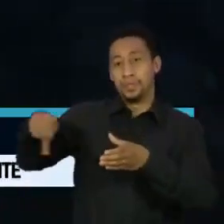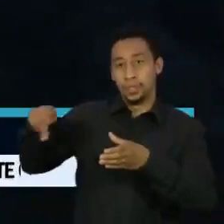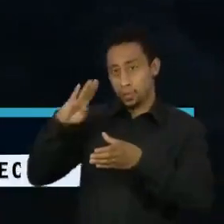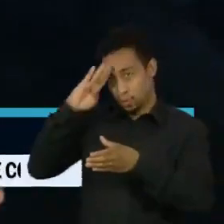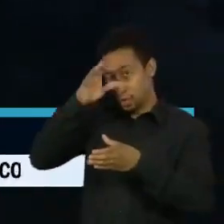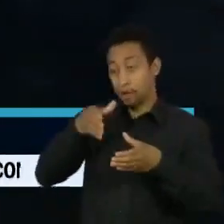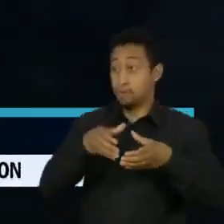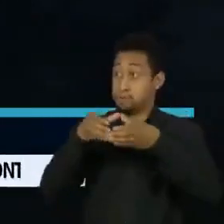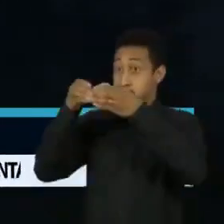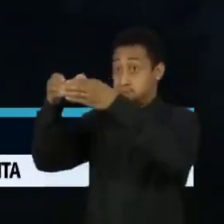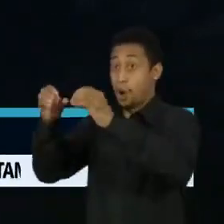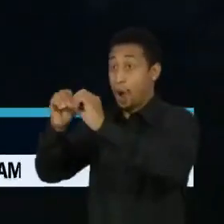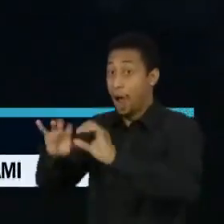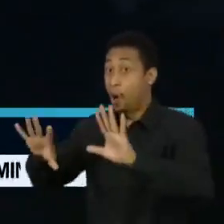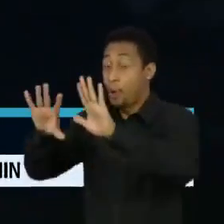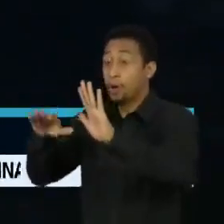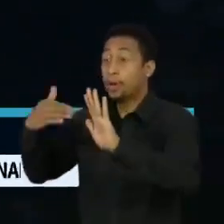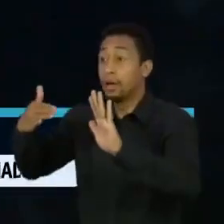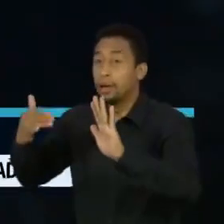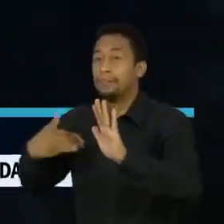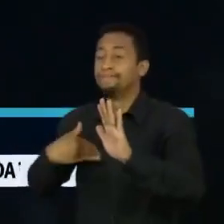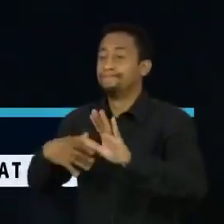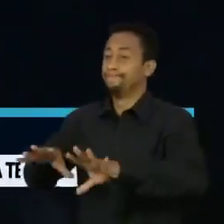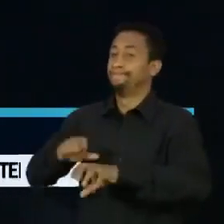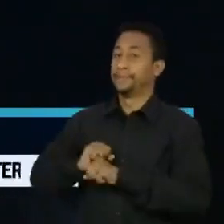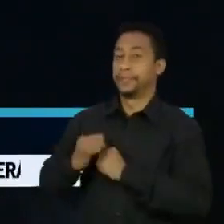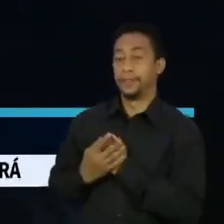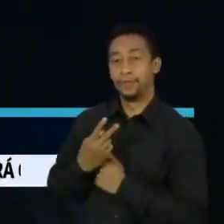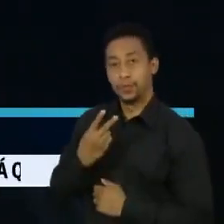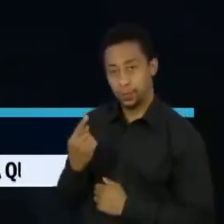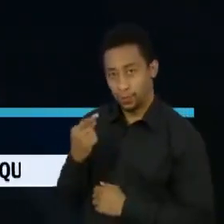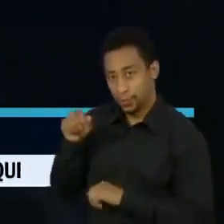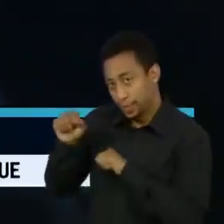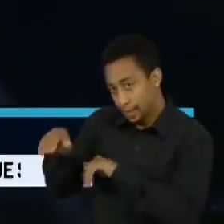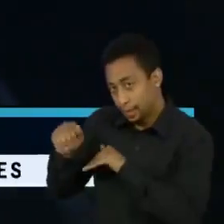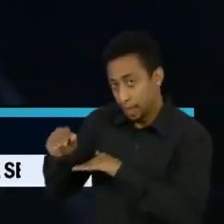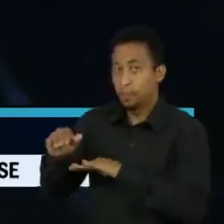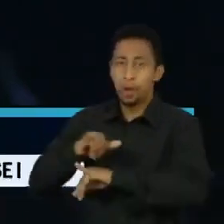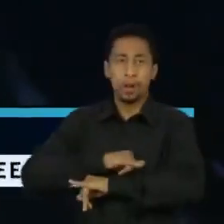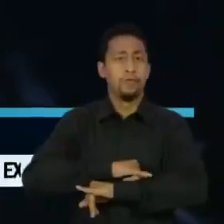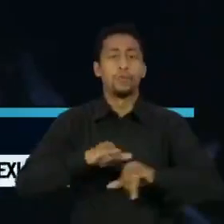na urna quando foi diagnosticado no dia 21 de setembro Queiroga informou que está sem sem